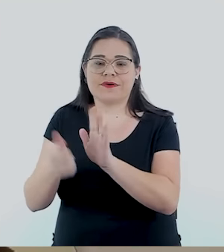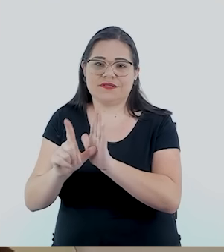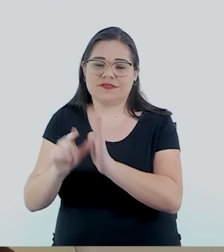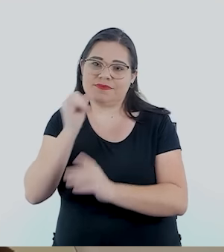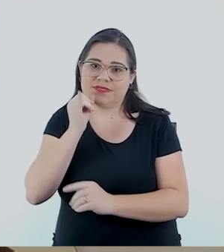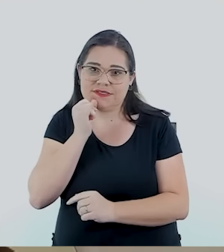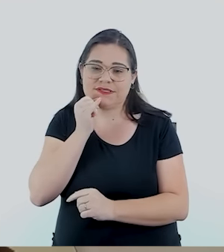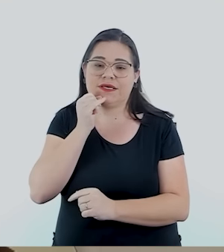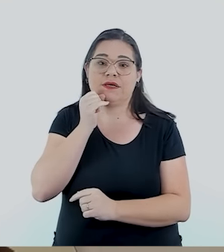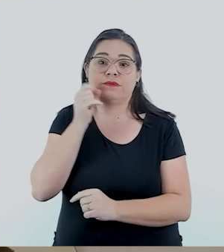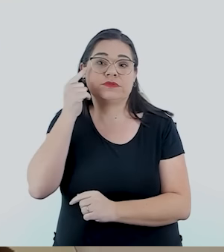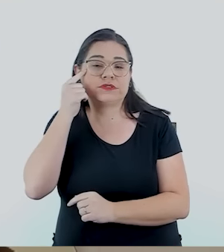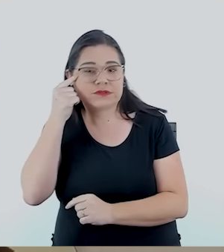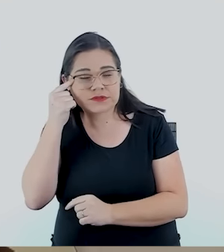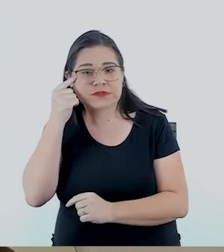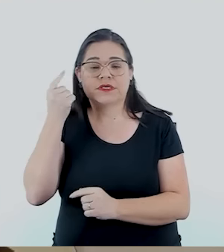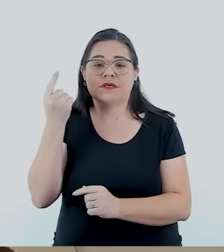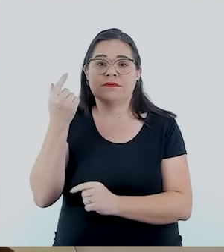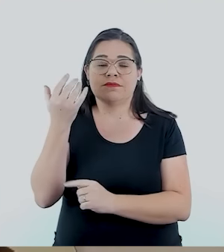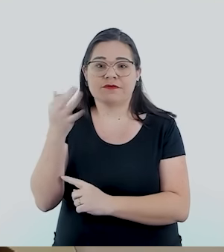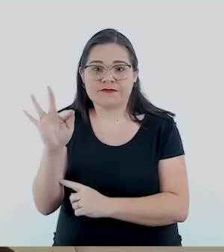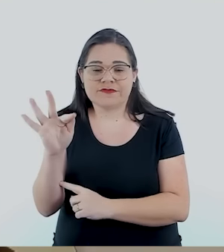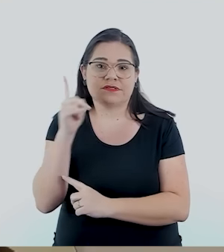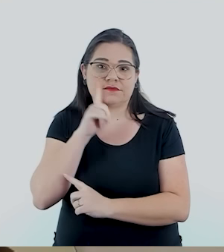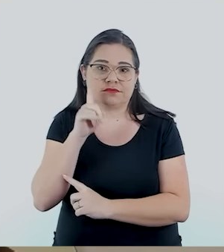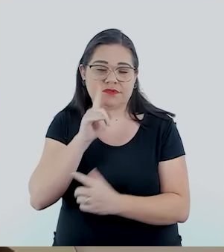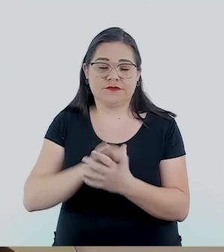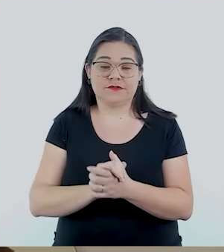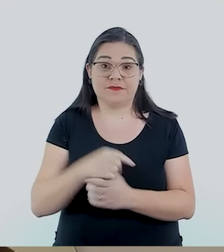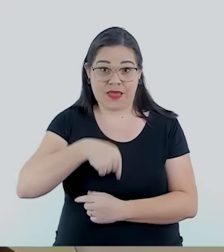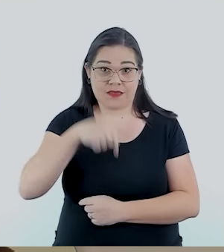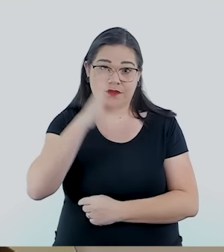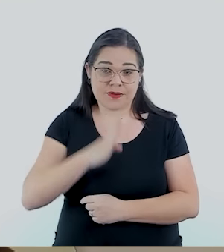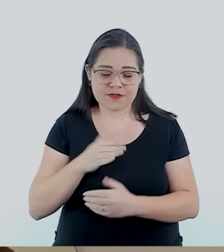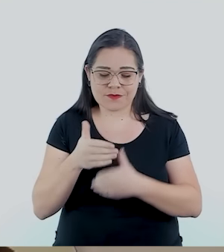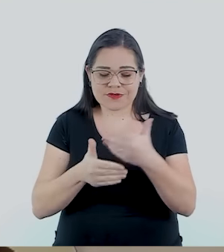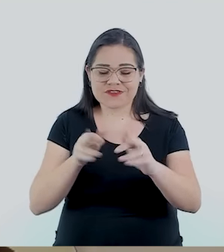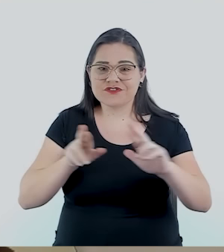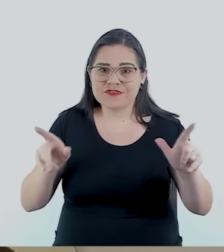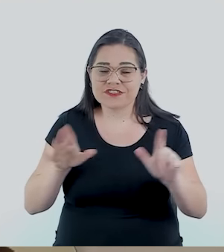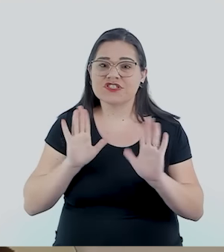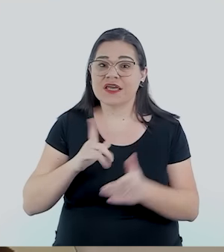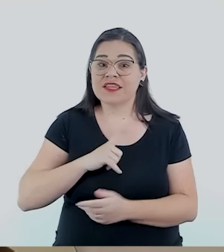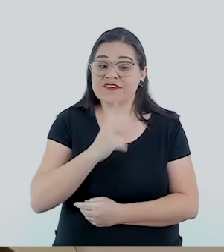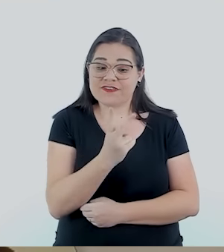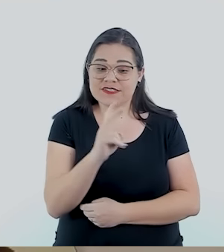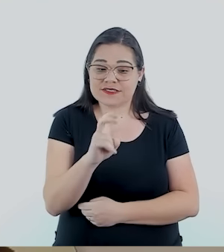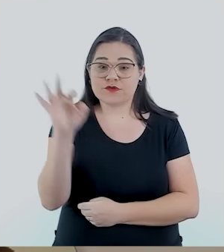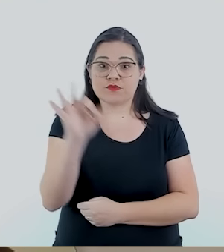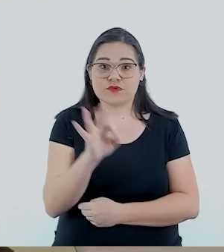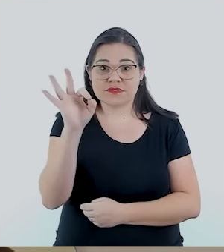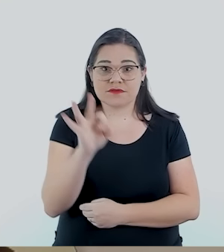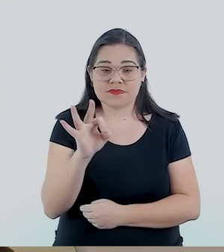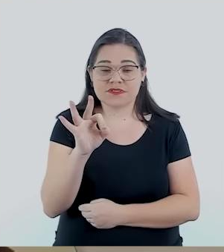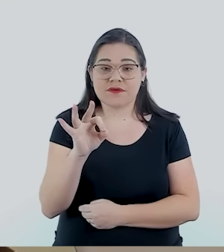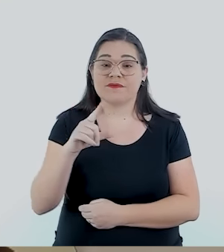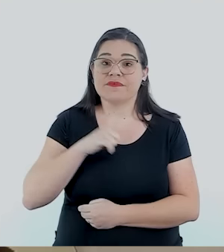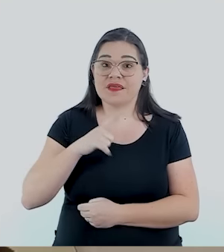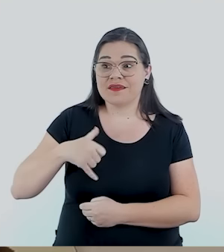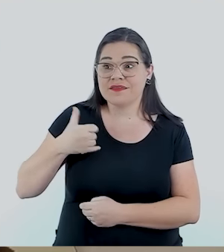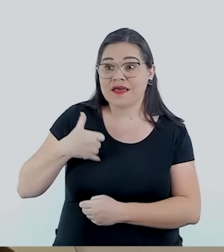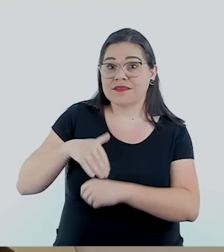envelhecer nós aqui estamos passando por um processo diferente nós já temos pelo menos 25% da população acima de 50